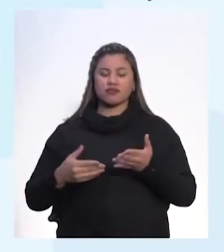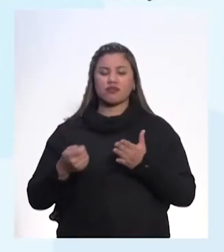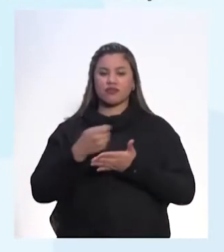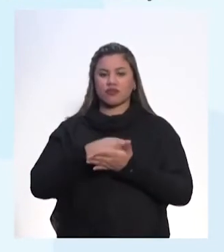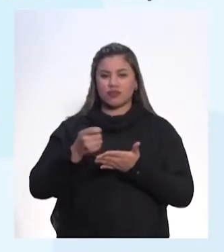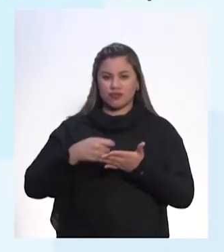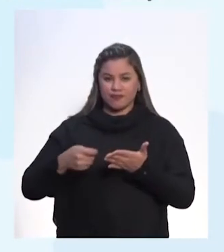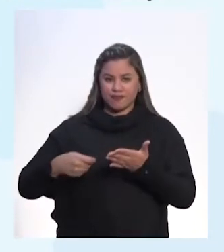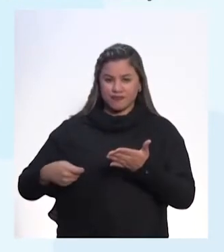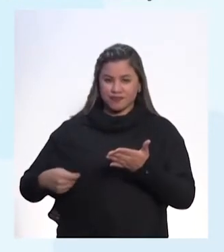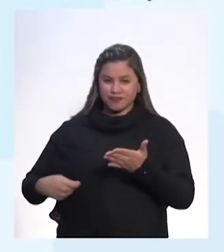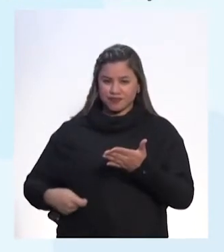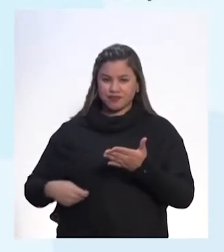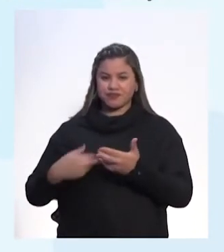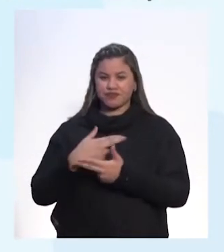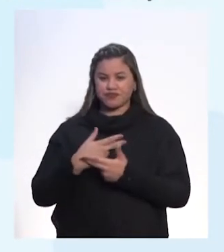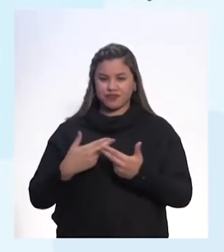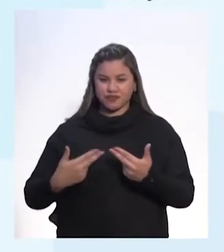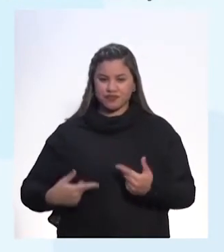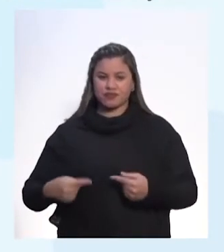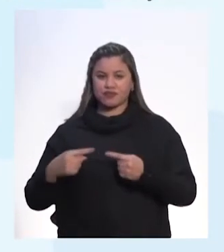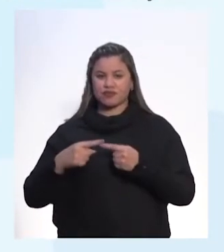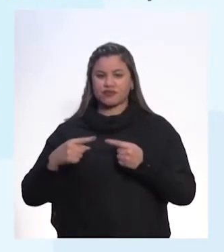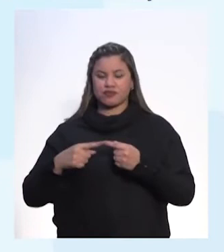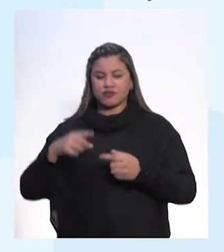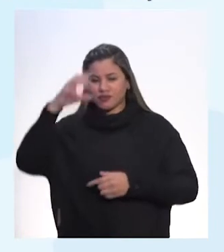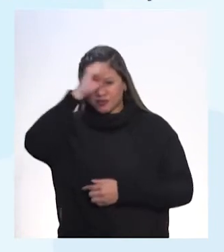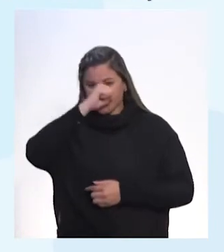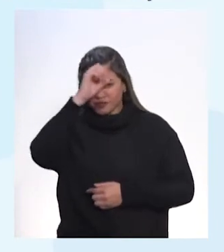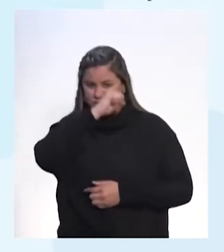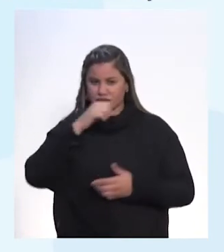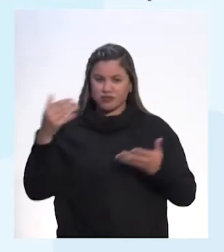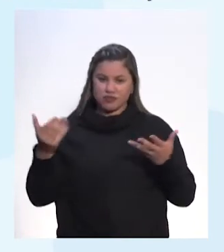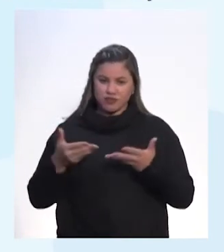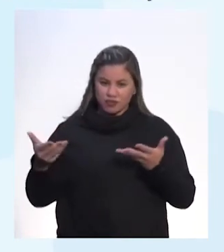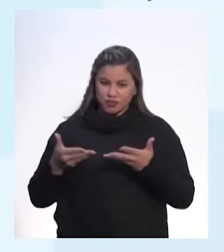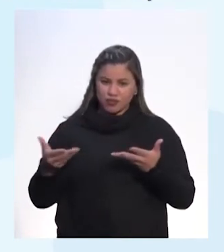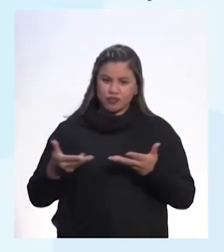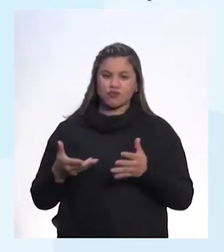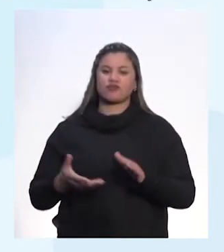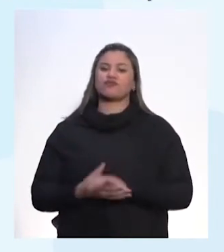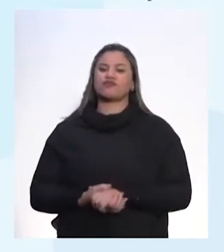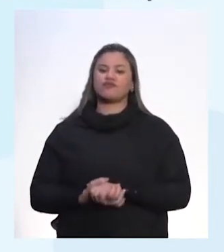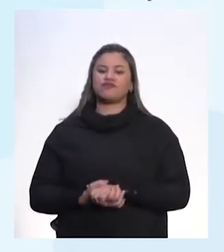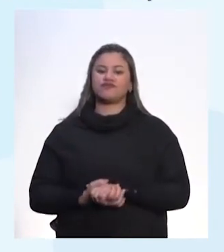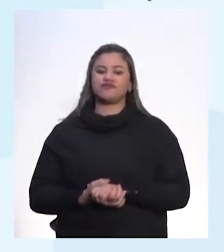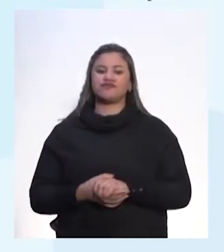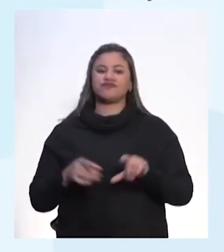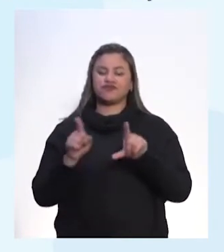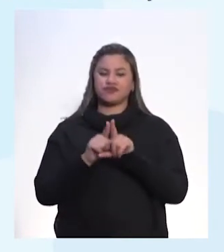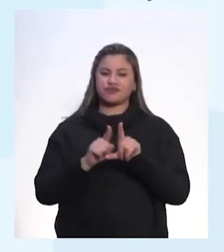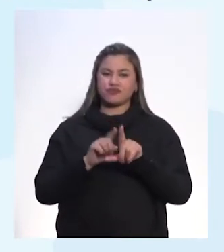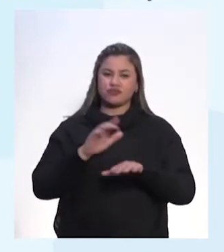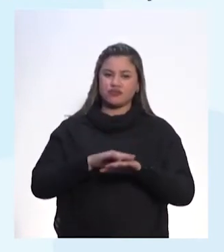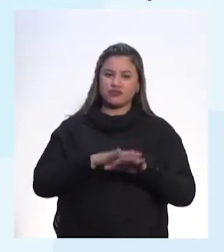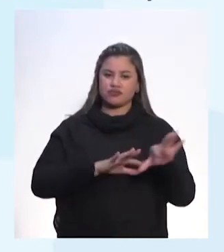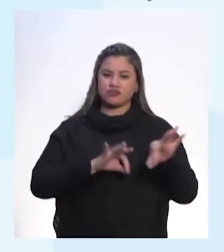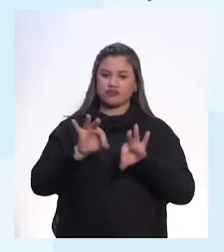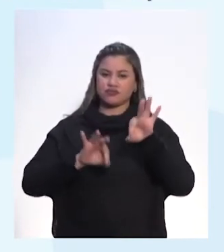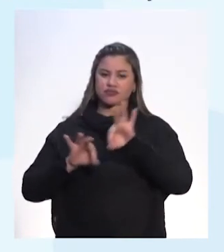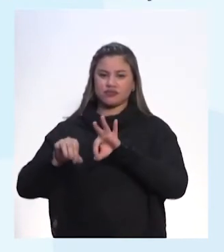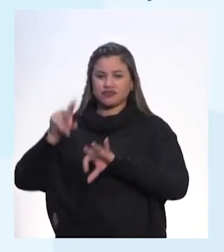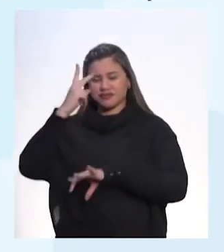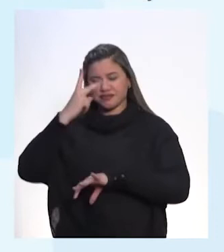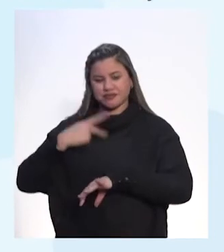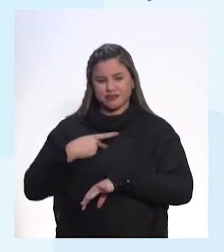no caderno de vocês as considerações que vocês fizeram sobre os temas que a gente abordou nessa aula e sobre a realização do seu próprio